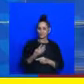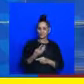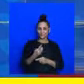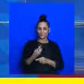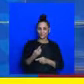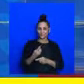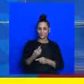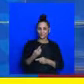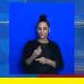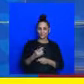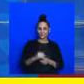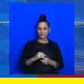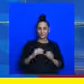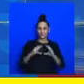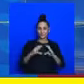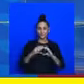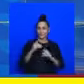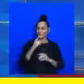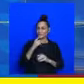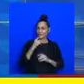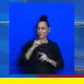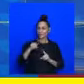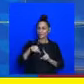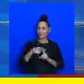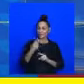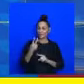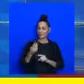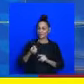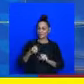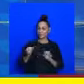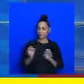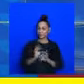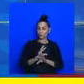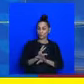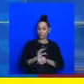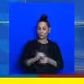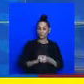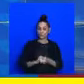41. Bola vermelha. Mais 2 números.